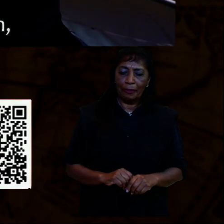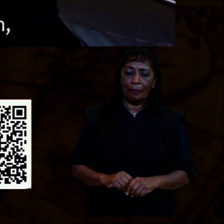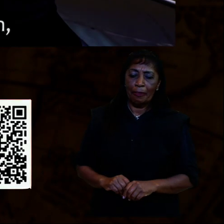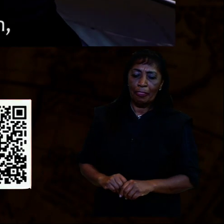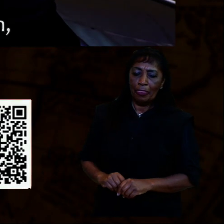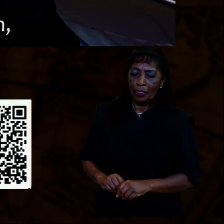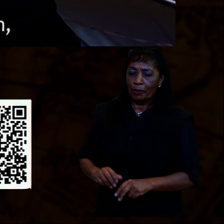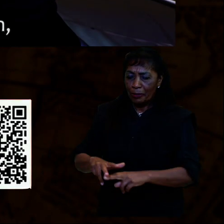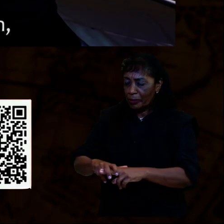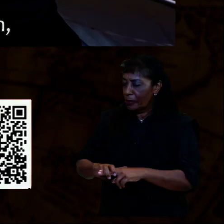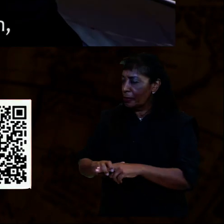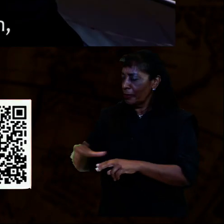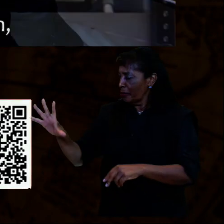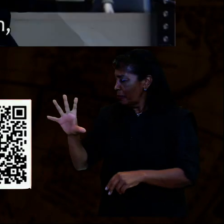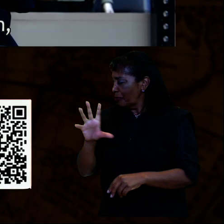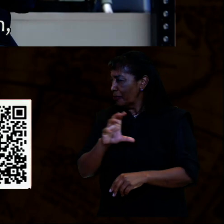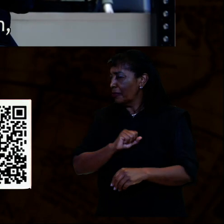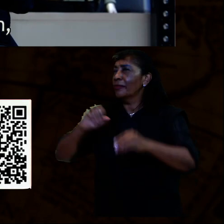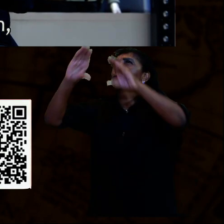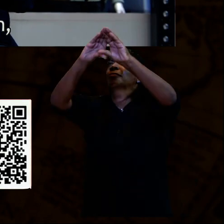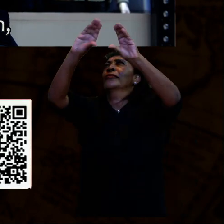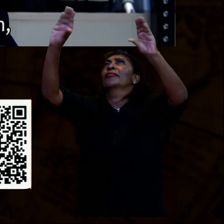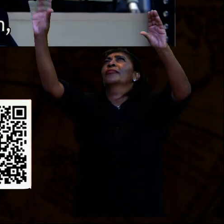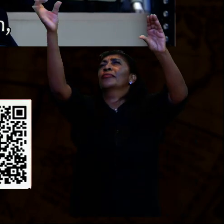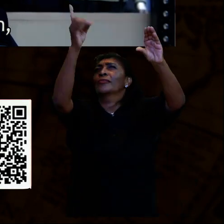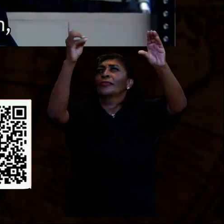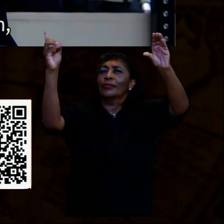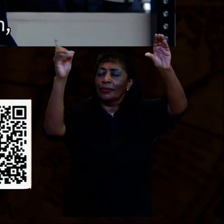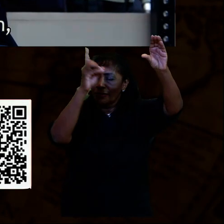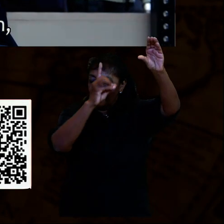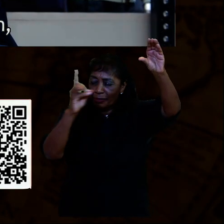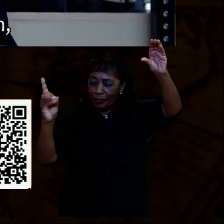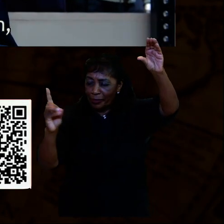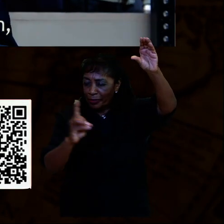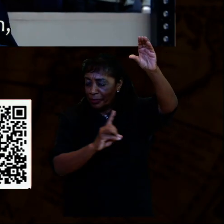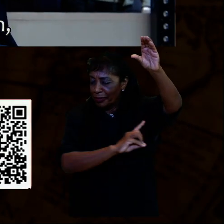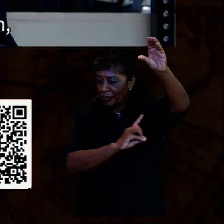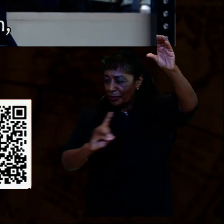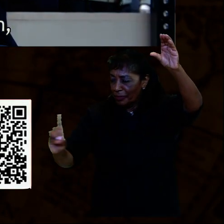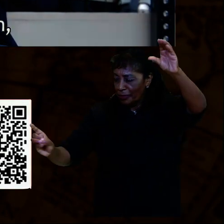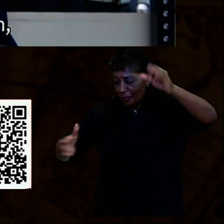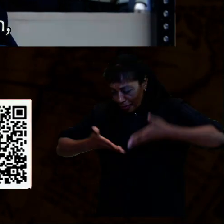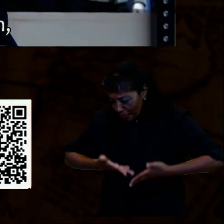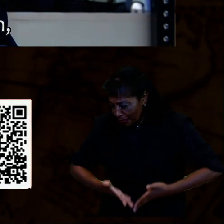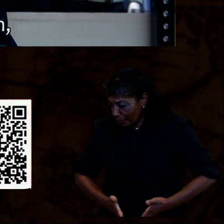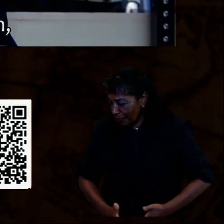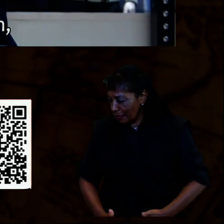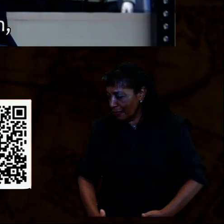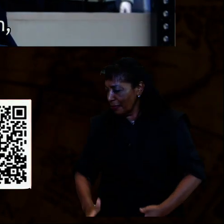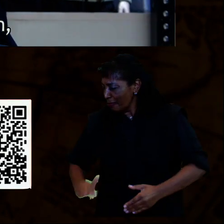Senhor. Por amor vieste aqui pra morrer